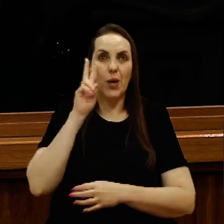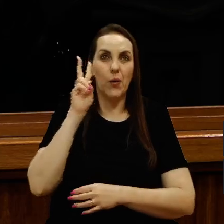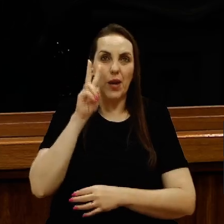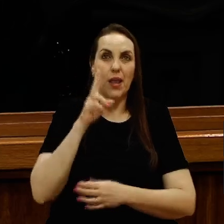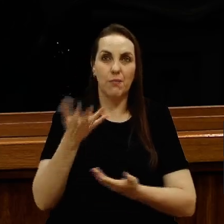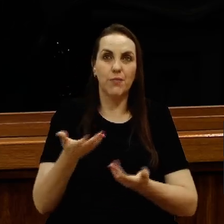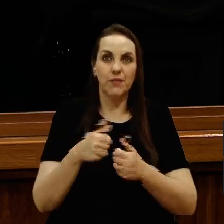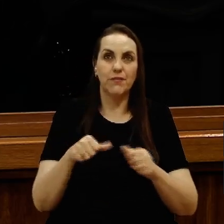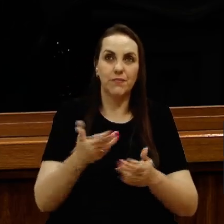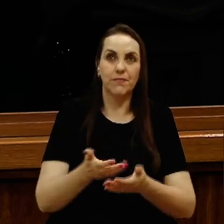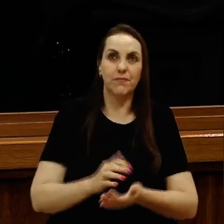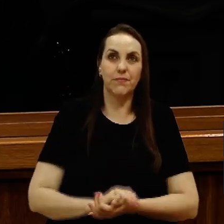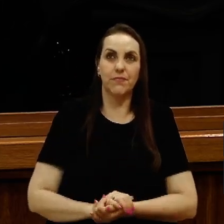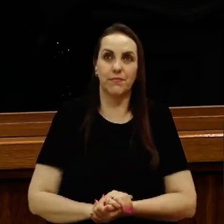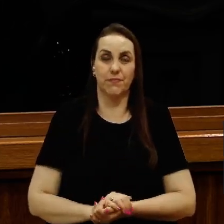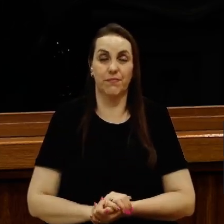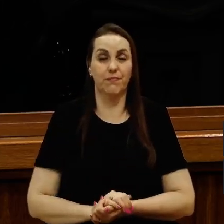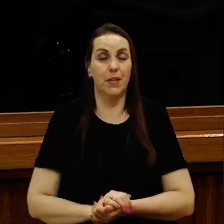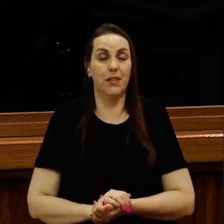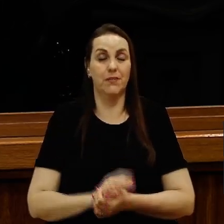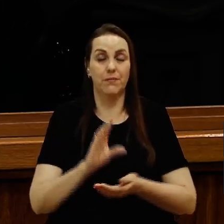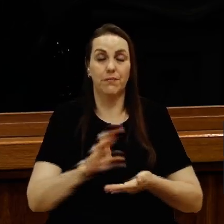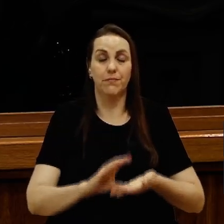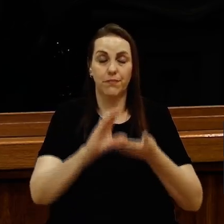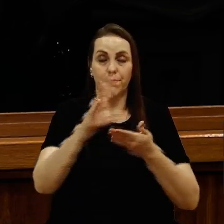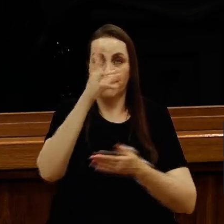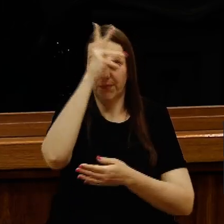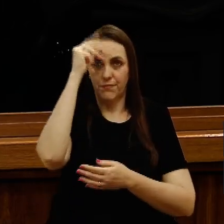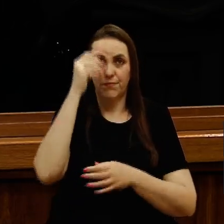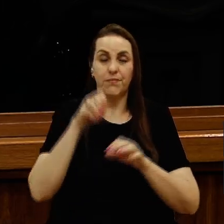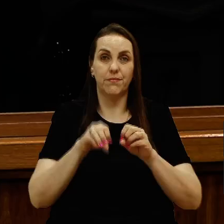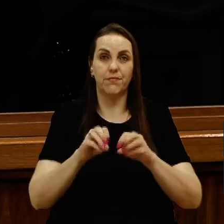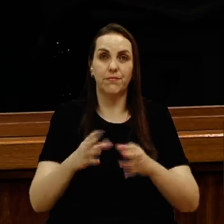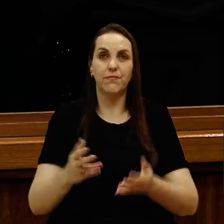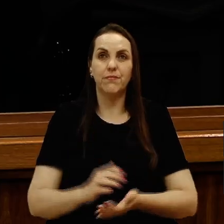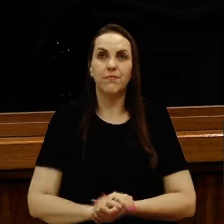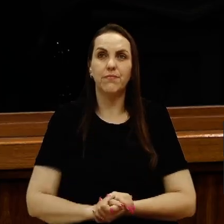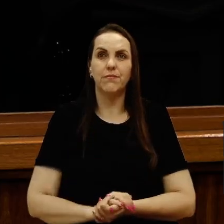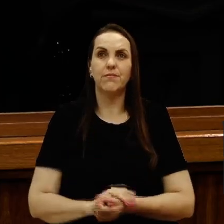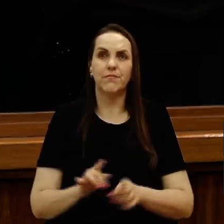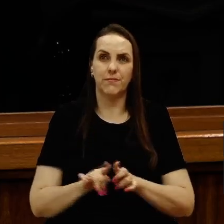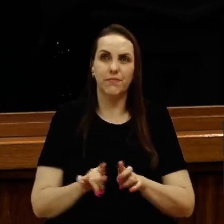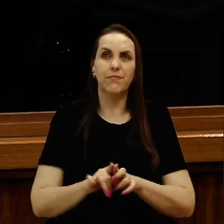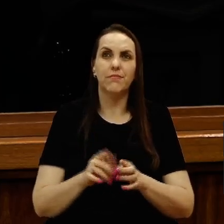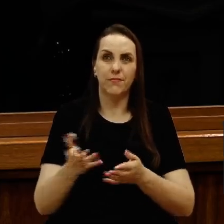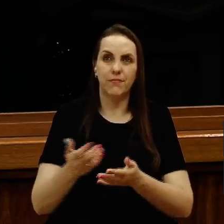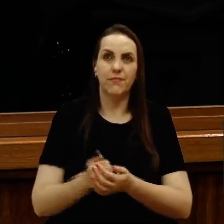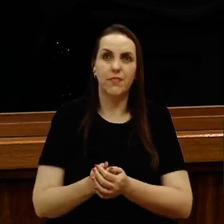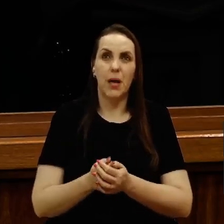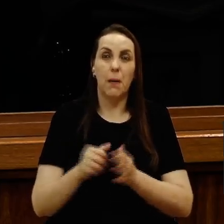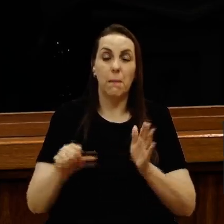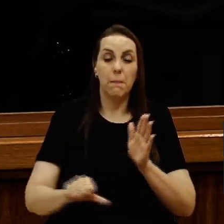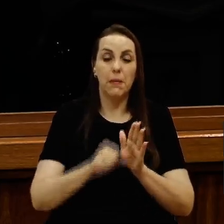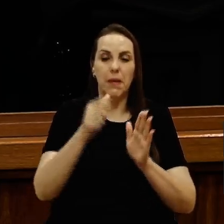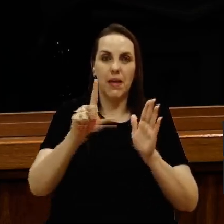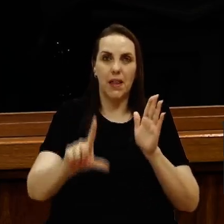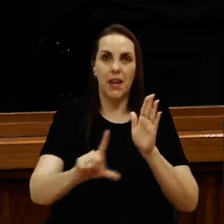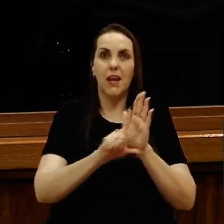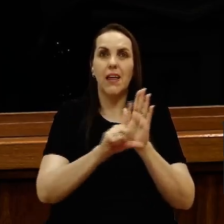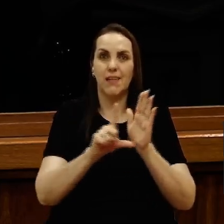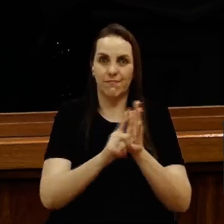Municipal de Educação, quando a gente discutiu, acho que era a Resolução 19, que foi a primeira lei de inclusão,